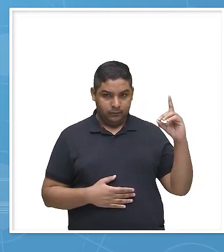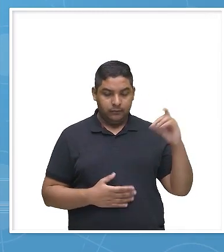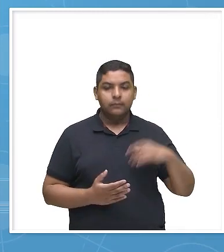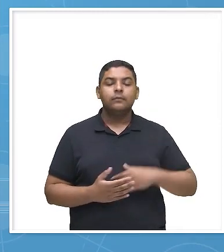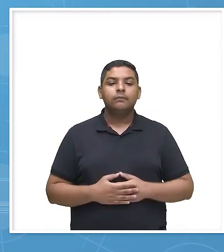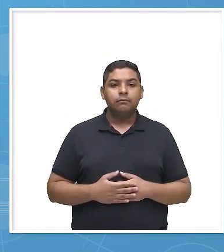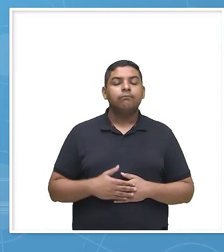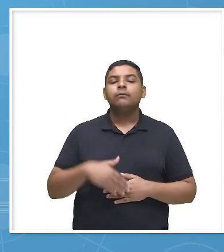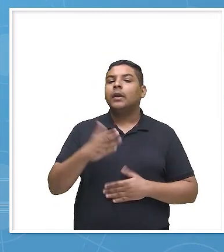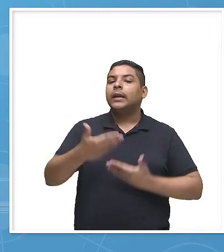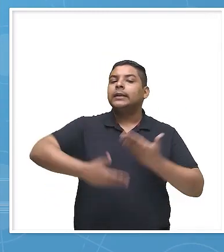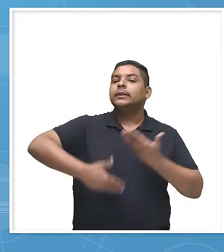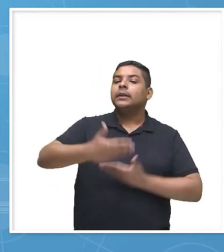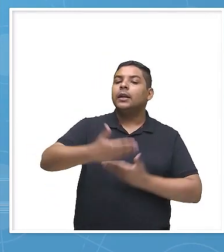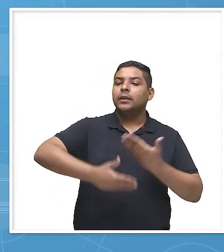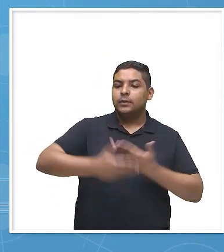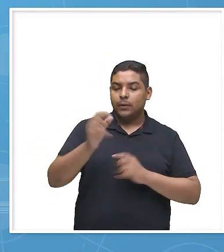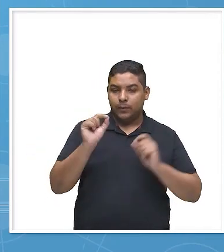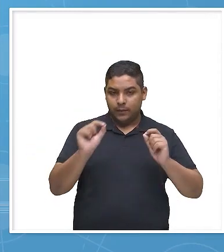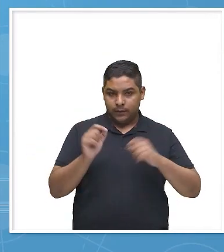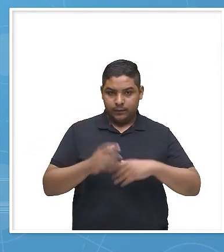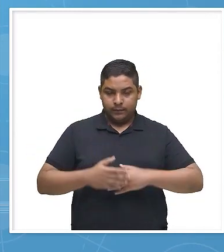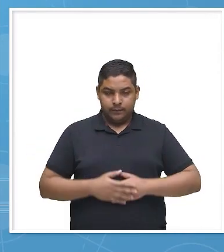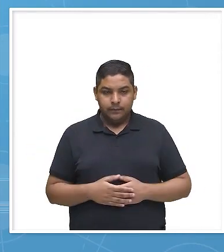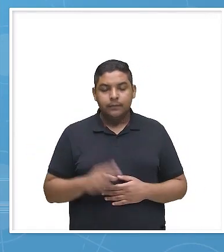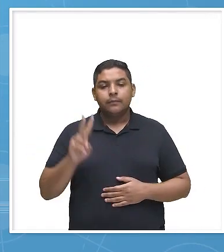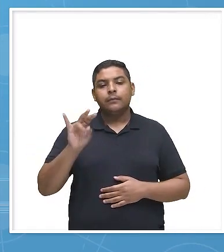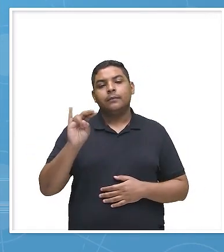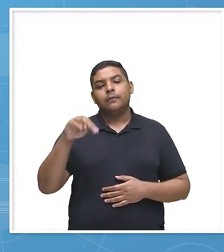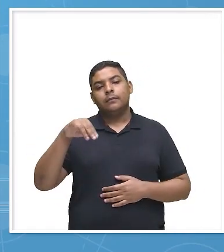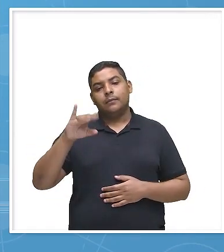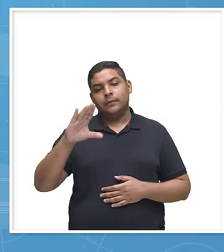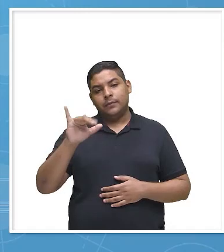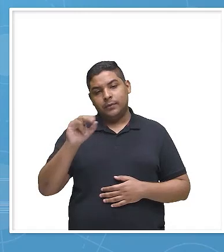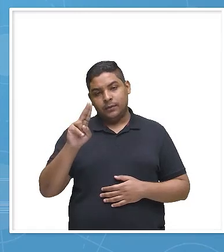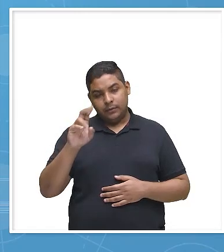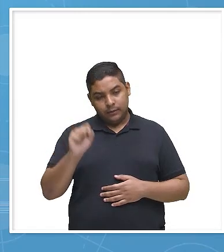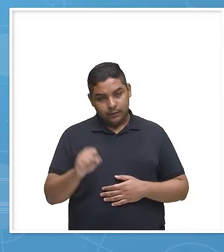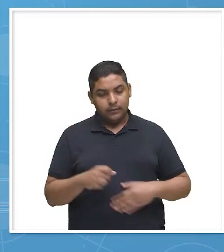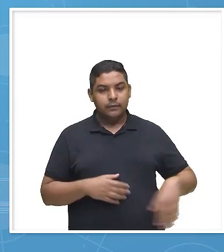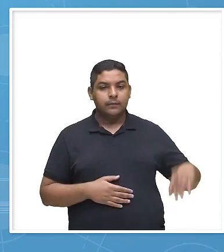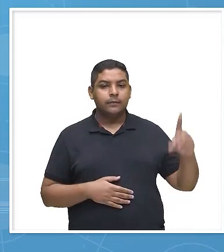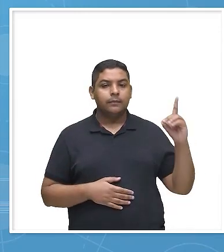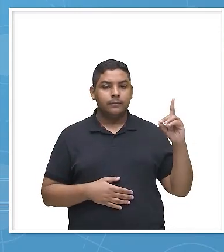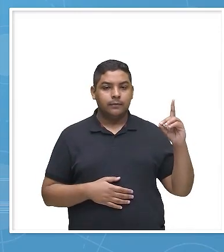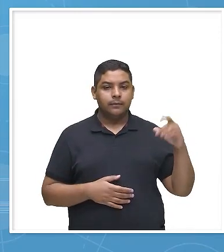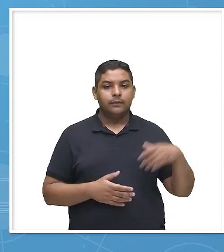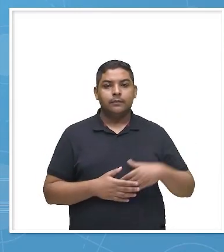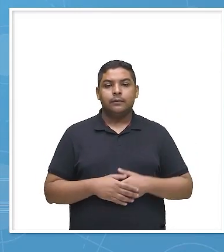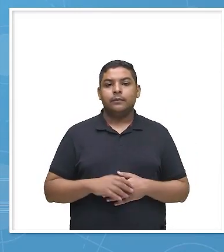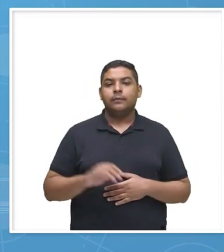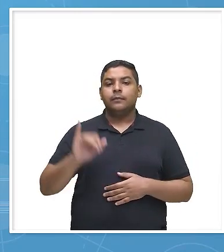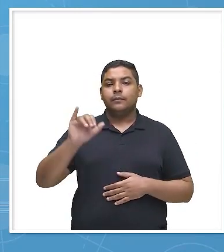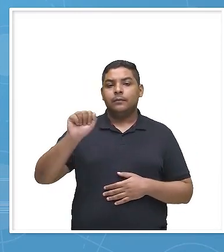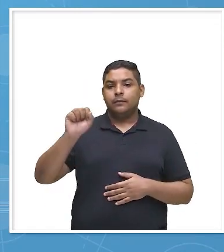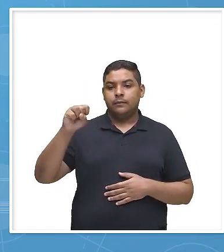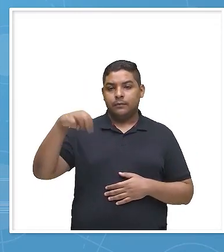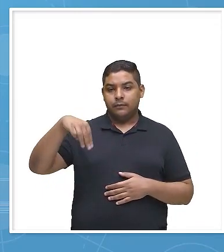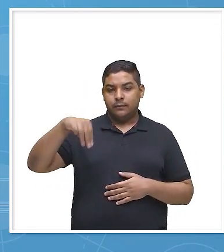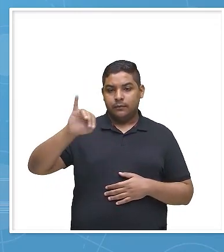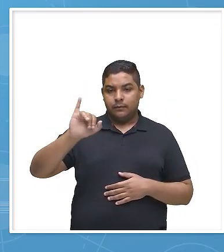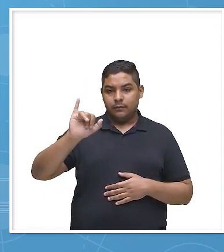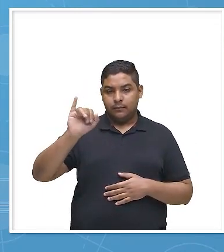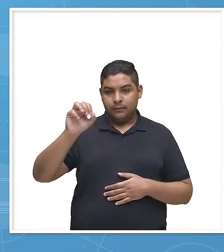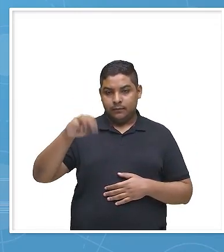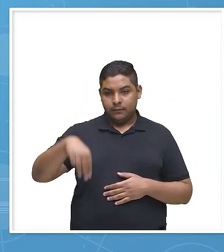interações aqui. O Vinícius enviou também que a sua resposta é a letra D. A Yasmin Ferreira enviou